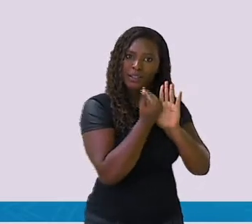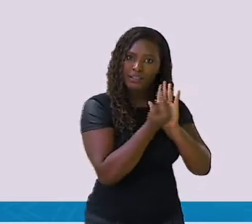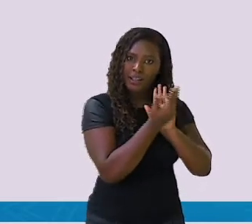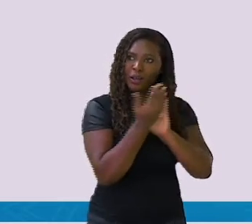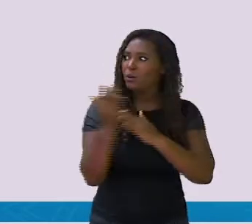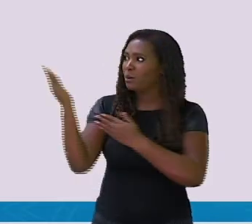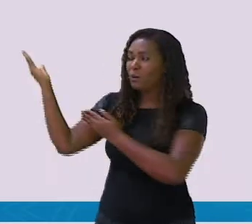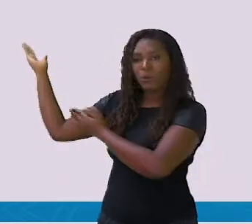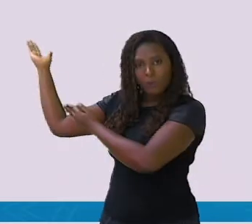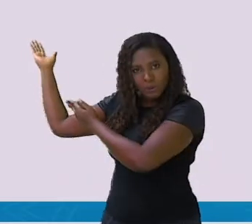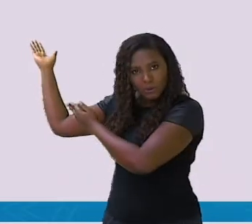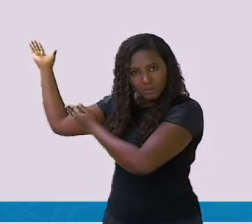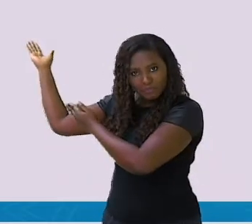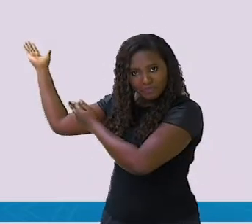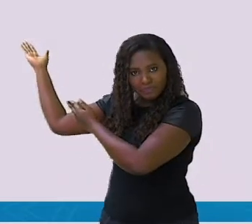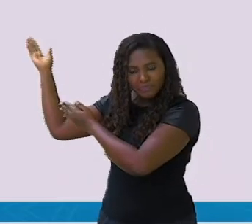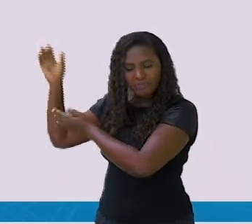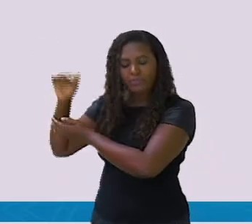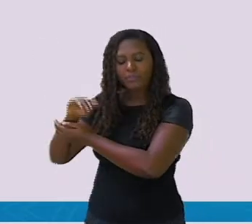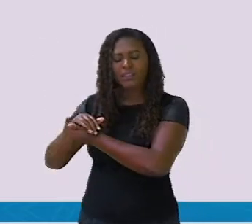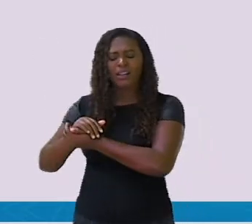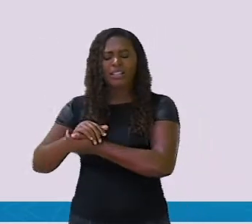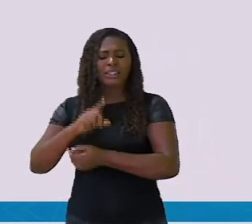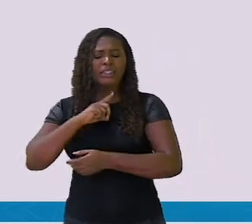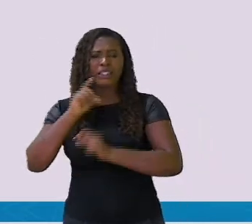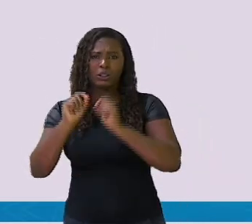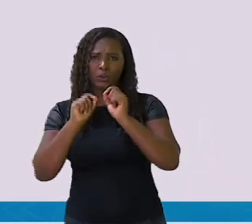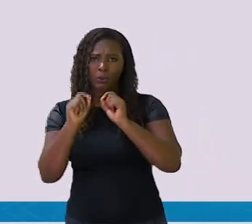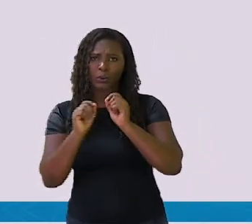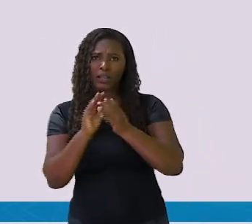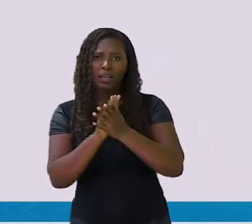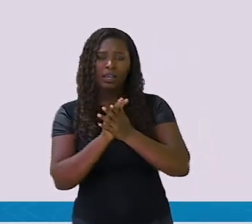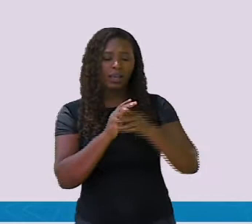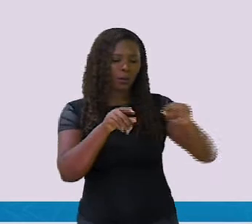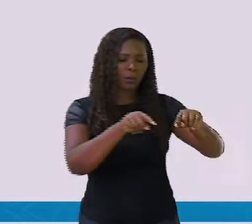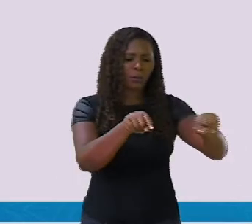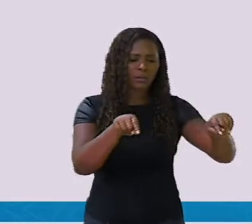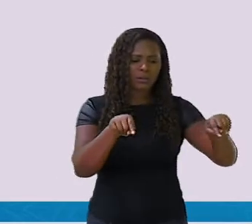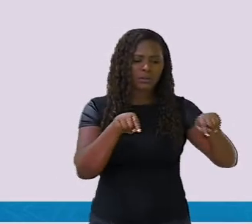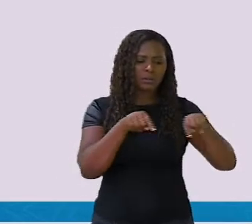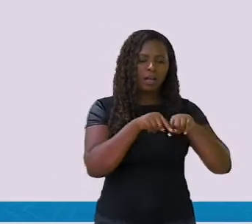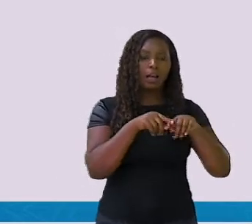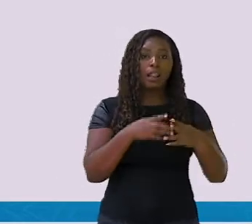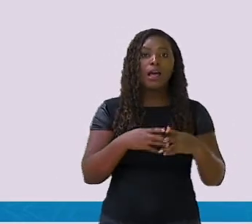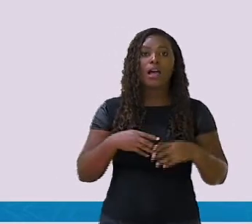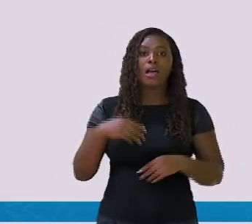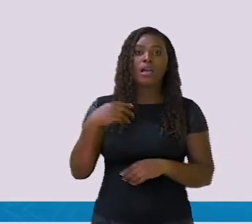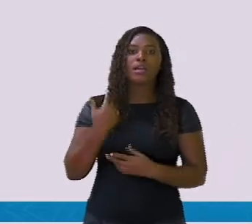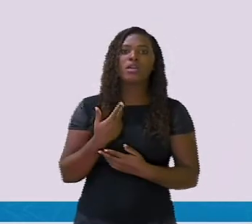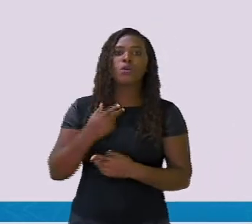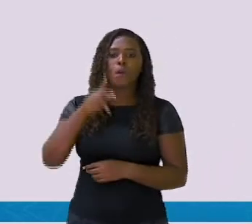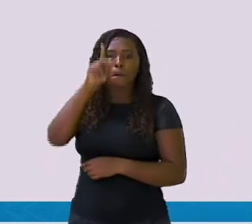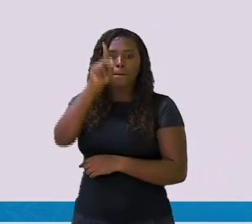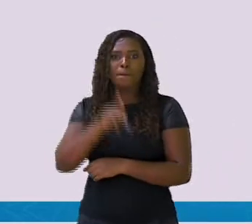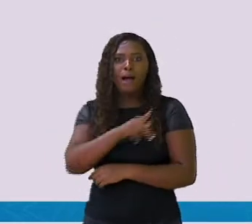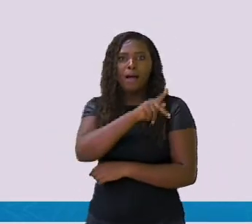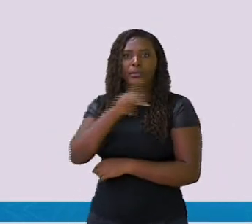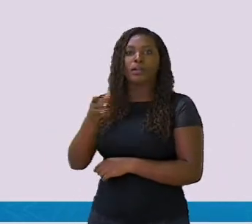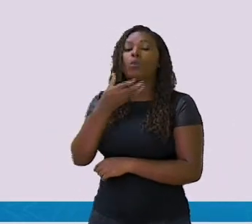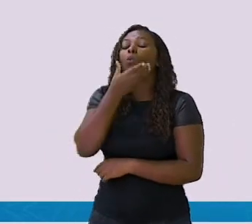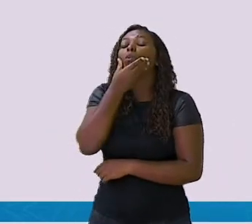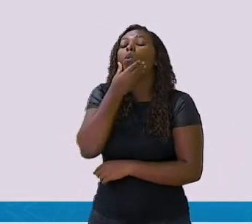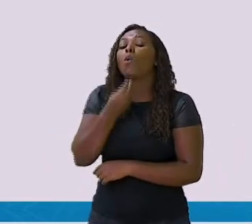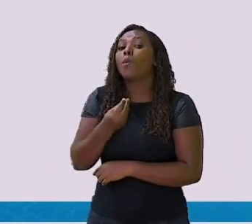monásticas, que funcionavam nos mosteiros nesse contexto. O que acontece? Era realmente